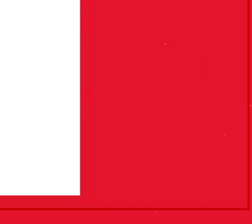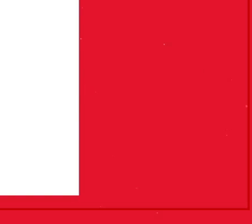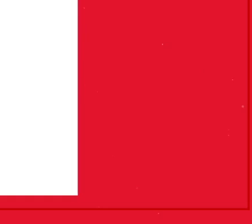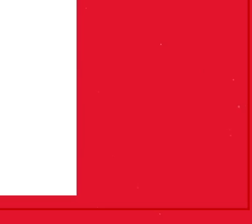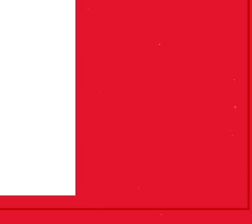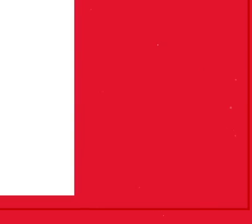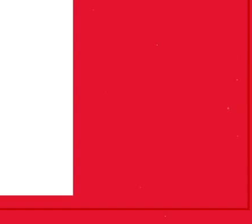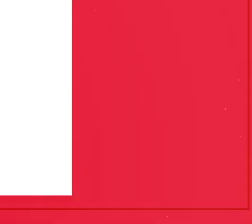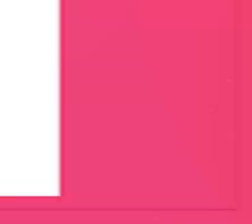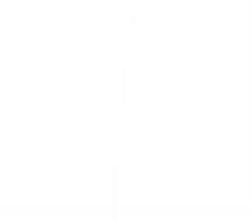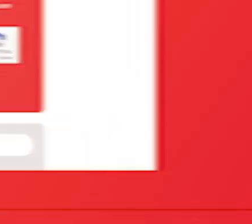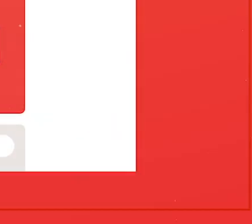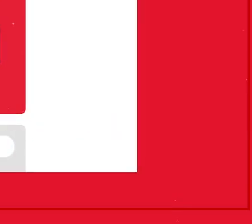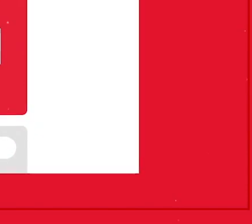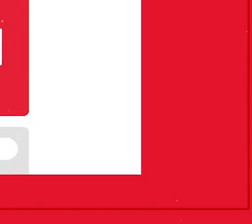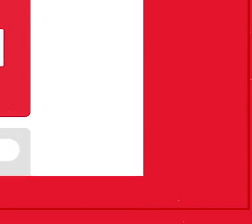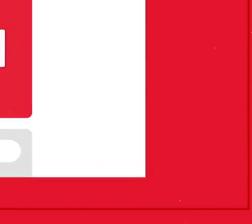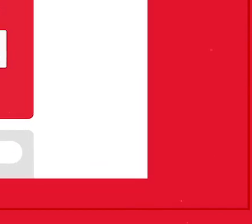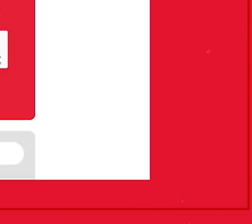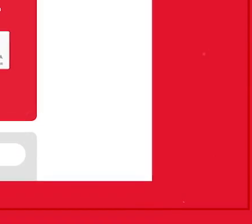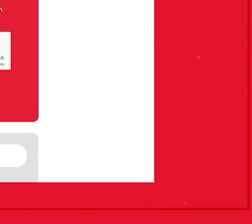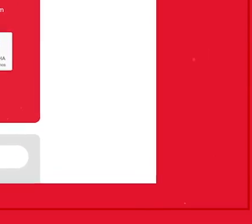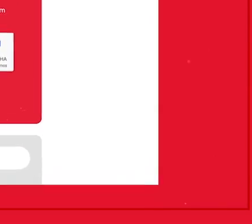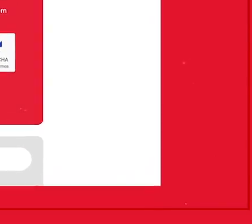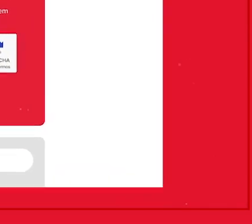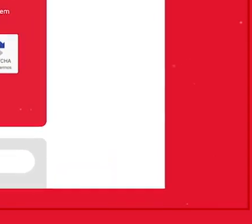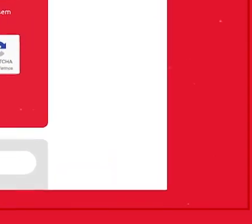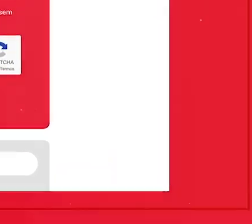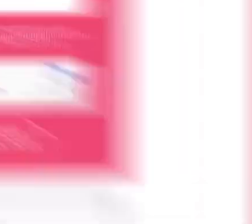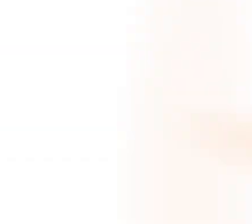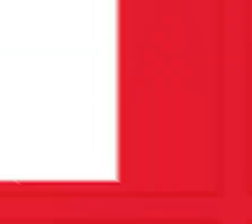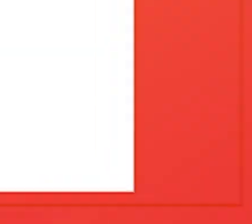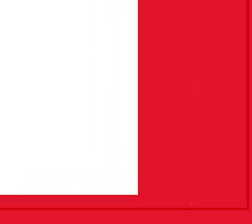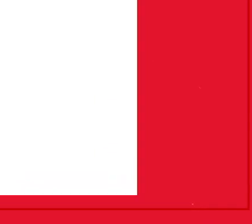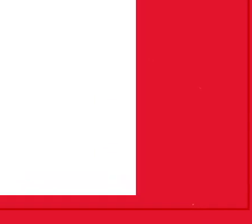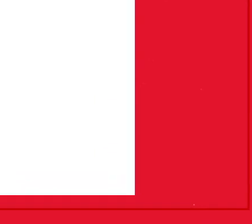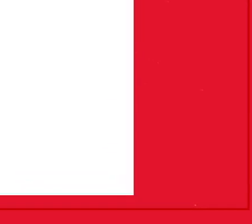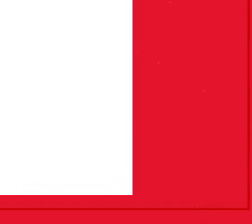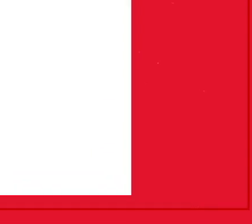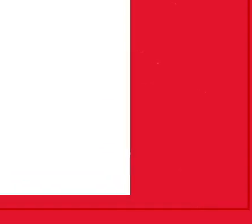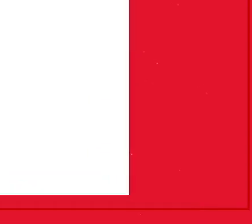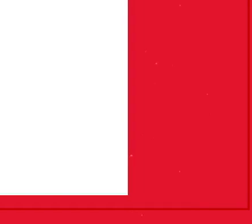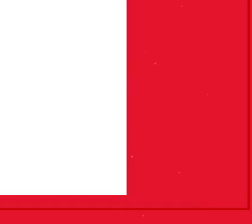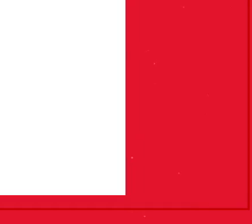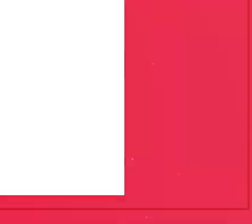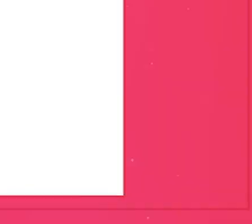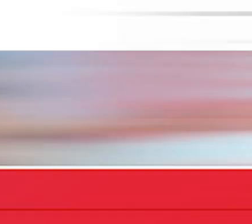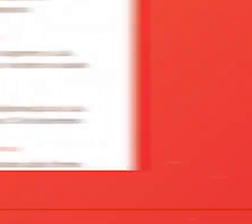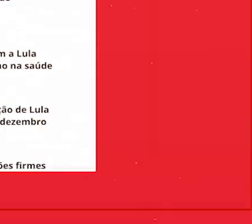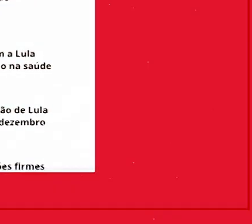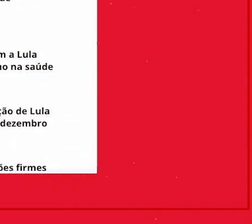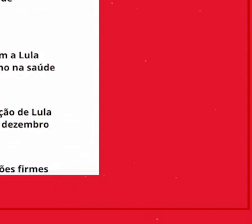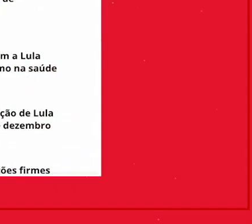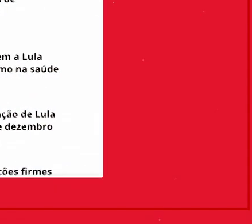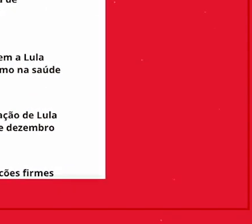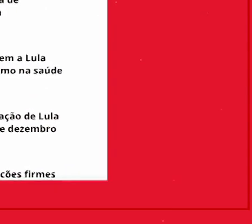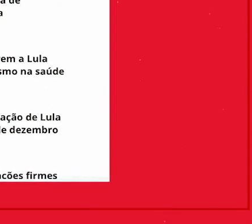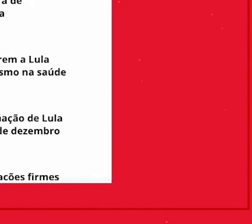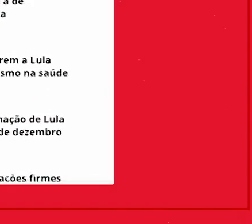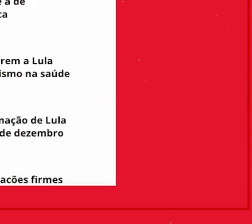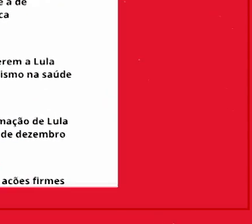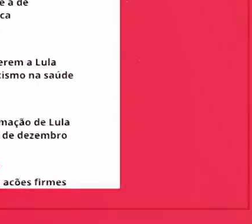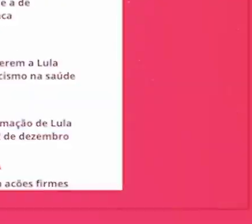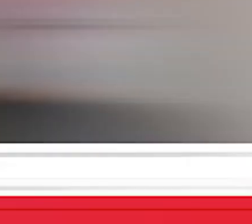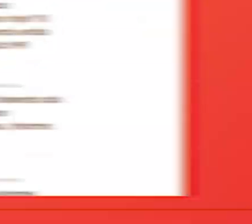de maneira arbitrária e desonesta. Começa assim um forte movimento de resistência e denúncia da perseguição de Lula